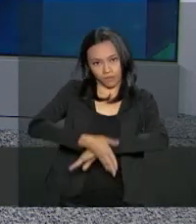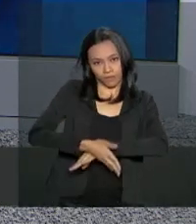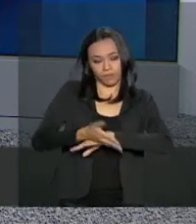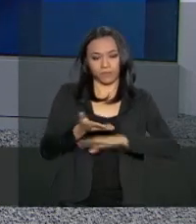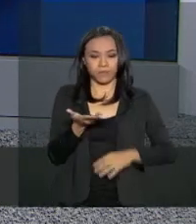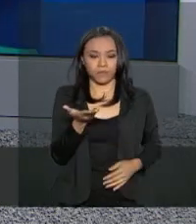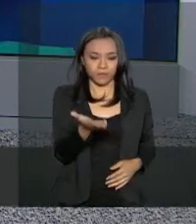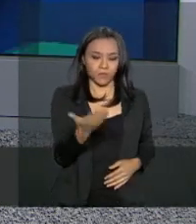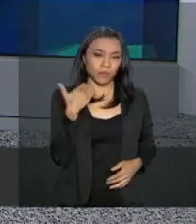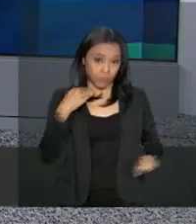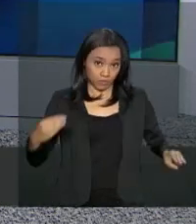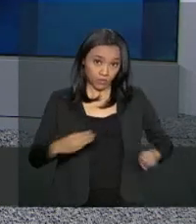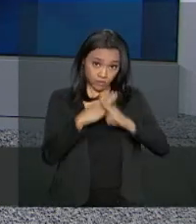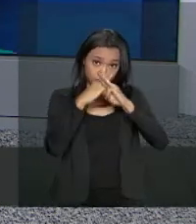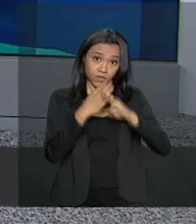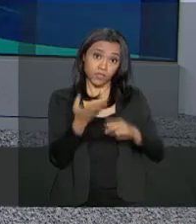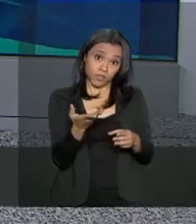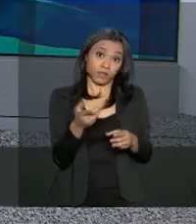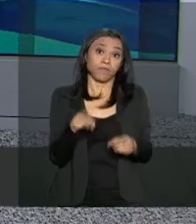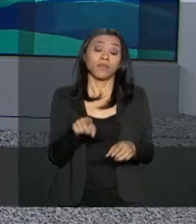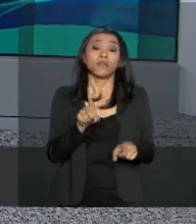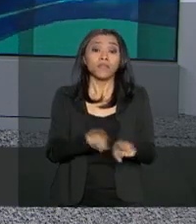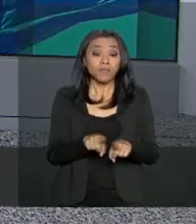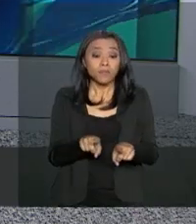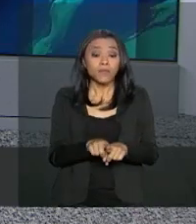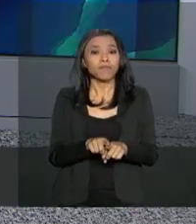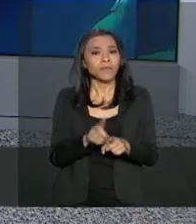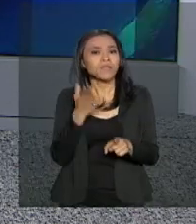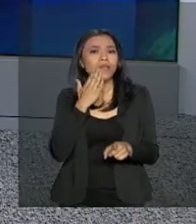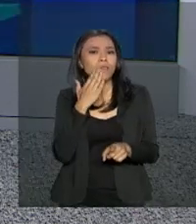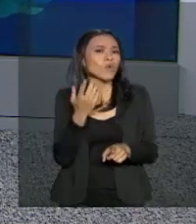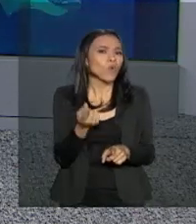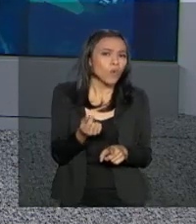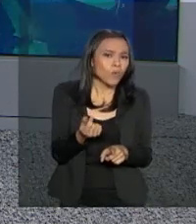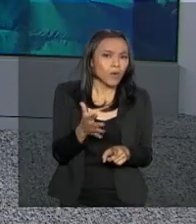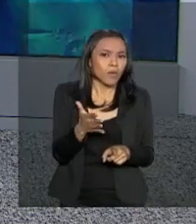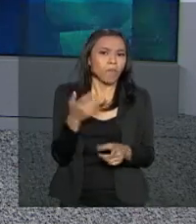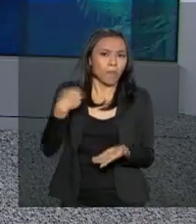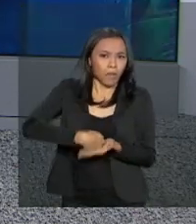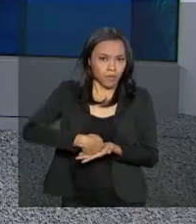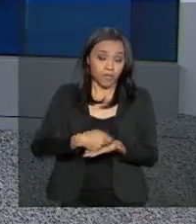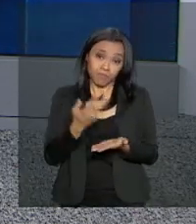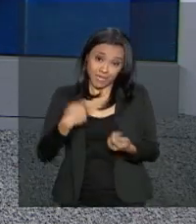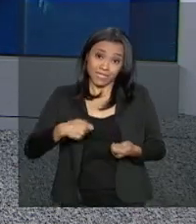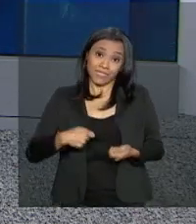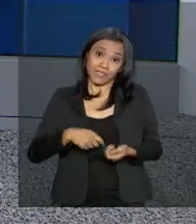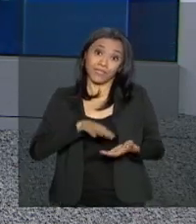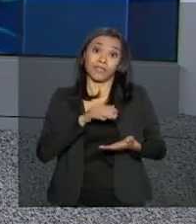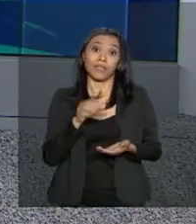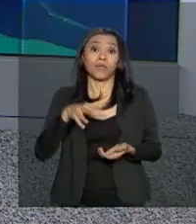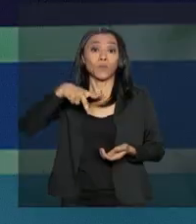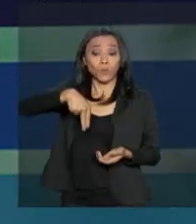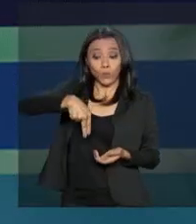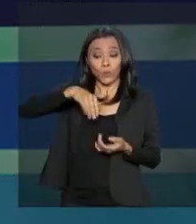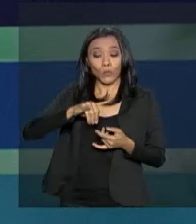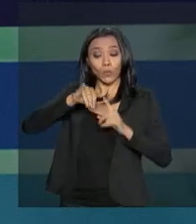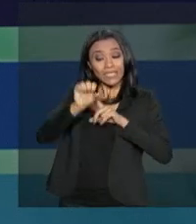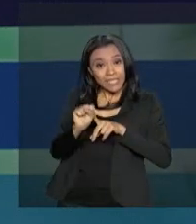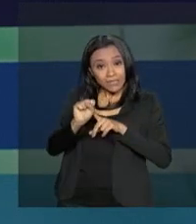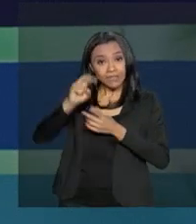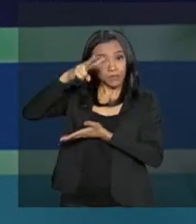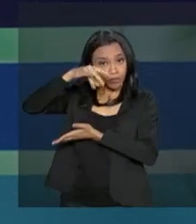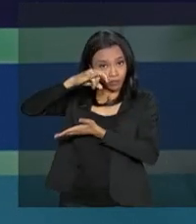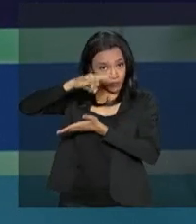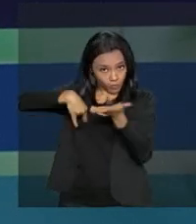www.caixa.gov.br barra ápice em consultar pagamento para isso é preciso ter em mãos o unis a